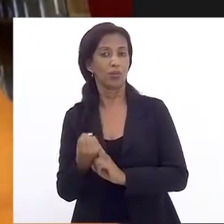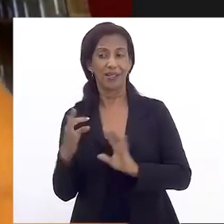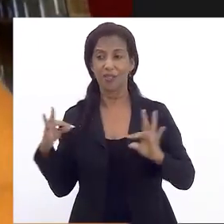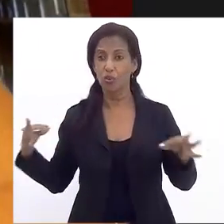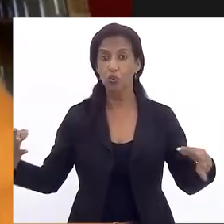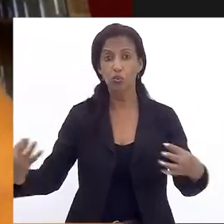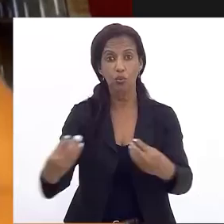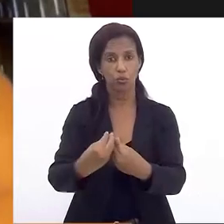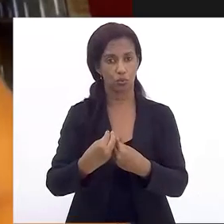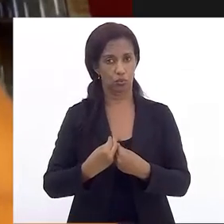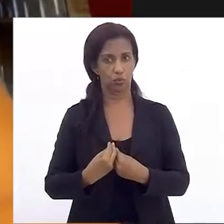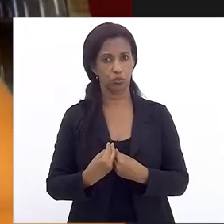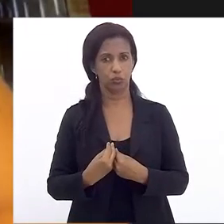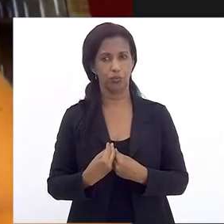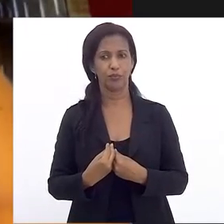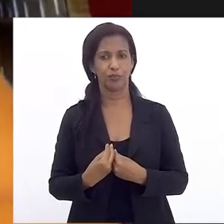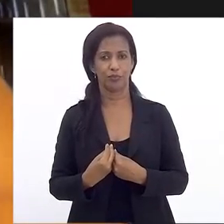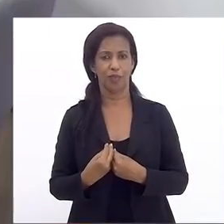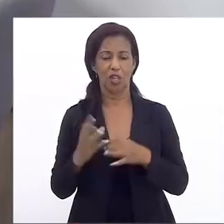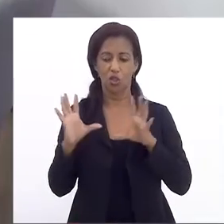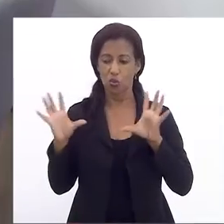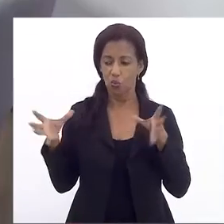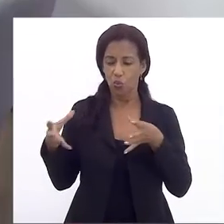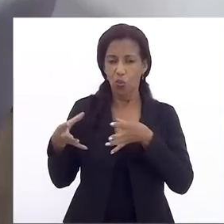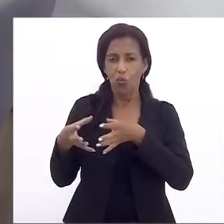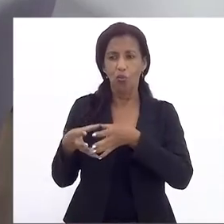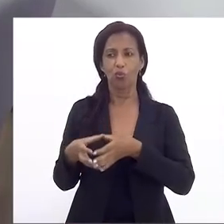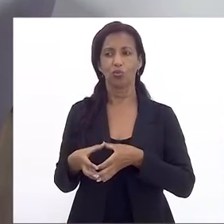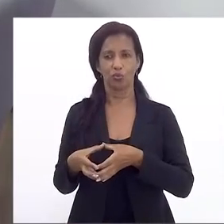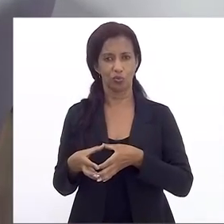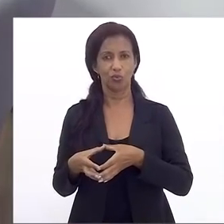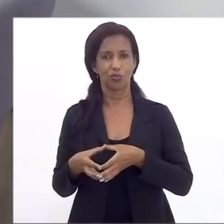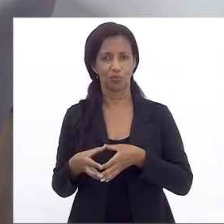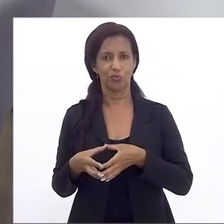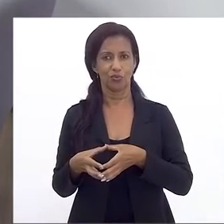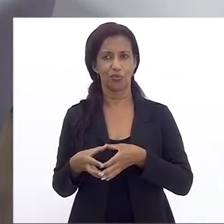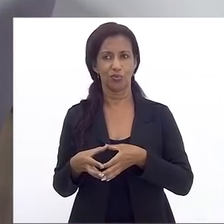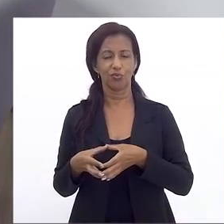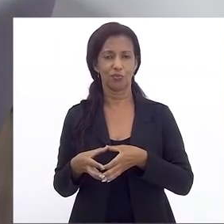assistência social, é de um todo. De